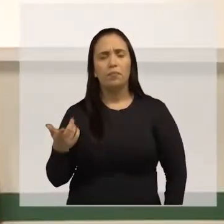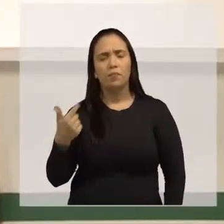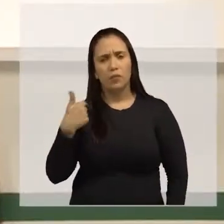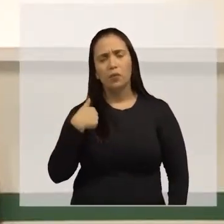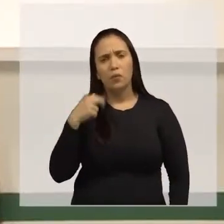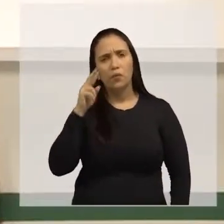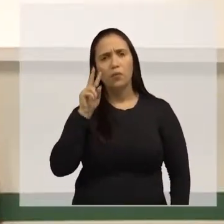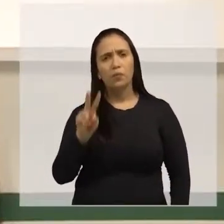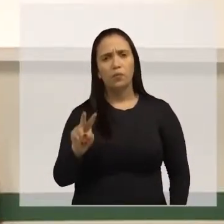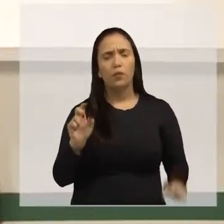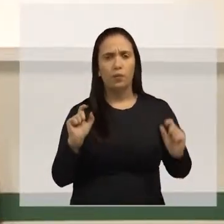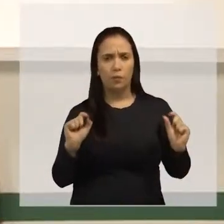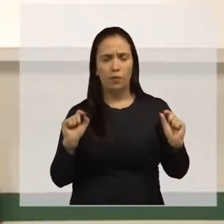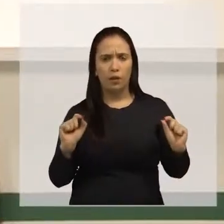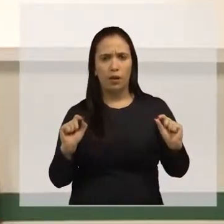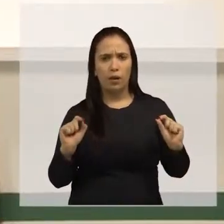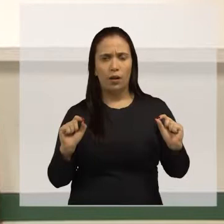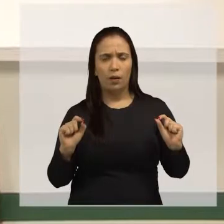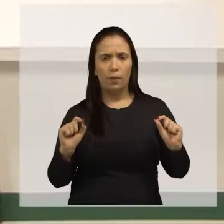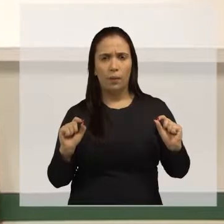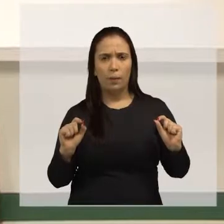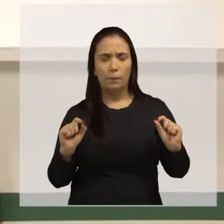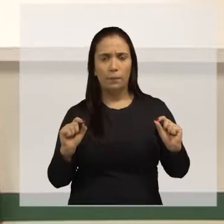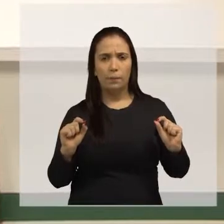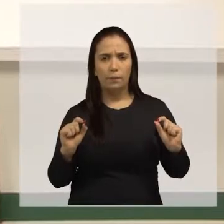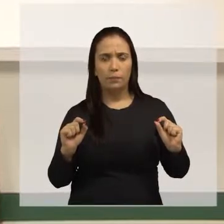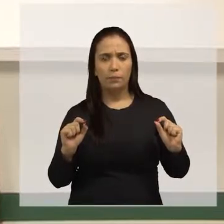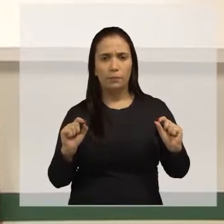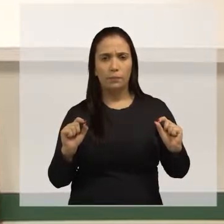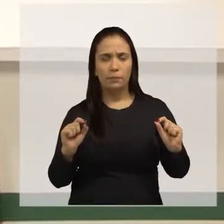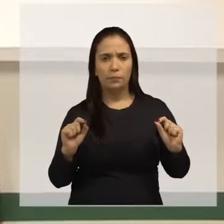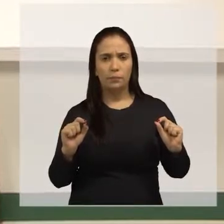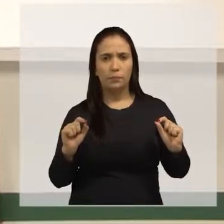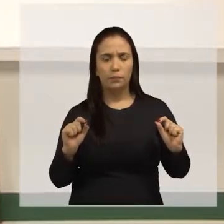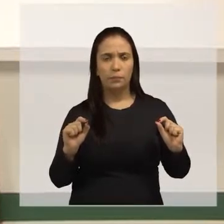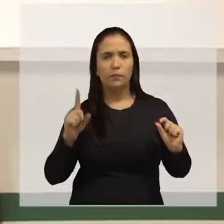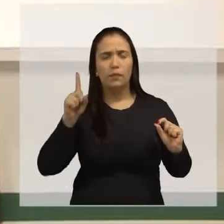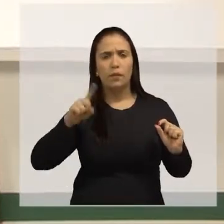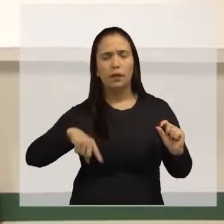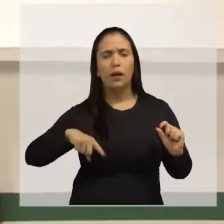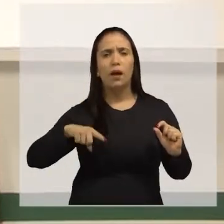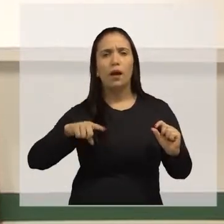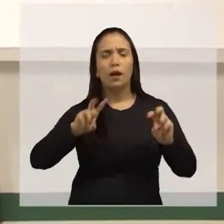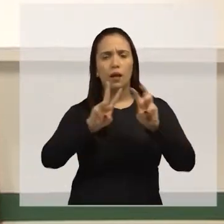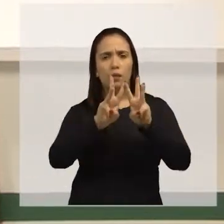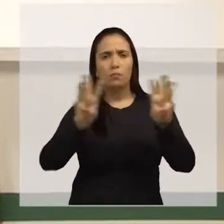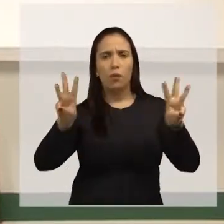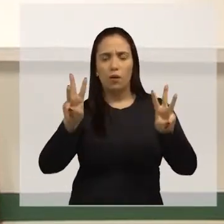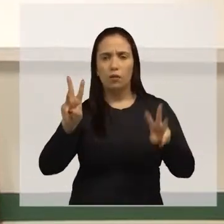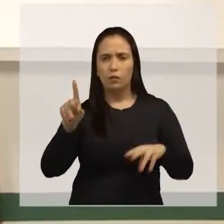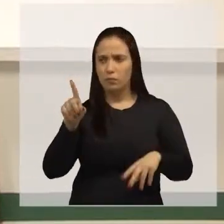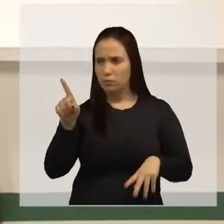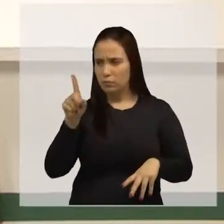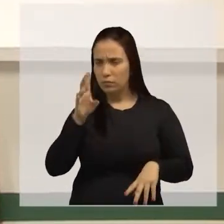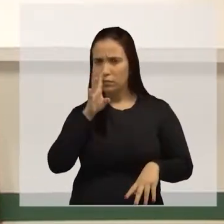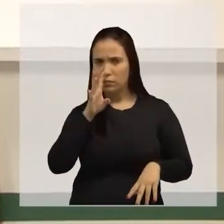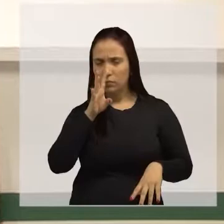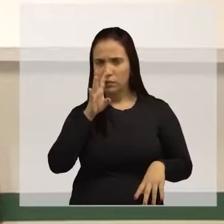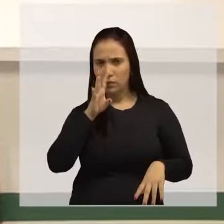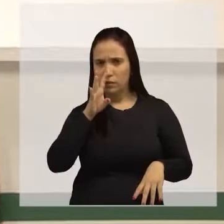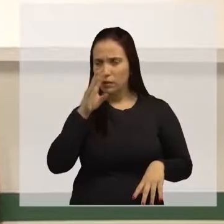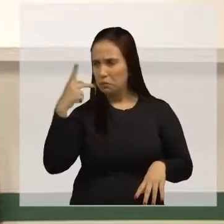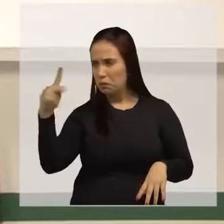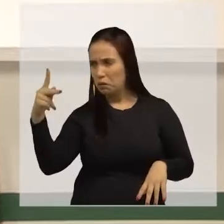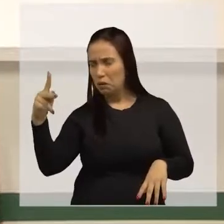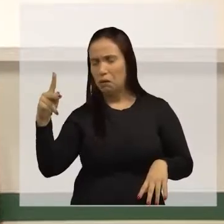uma declaração, inclusive foi num blog que a gente faz parte, não sei se foi no seu blog,